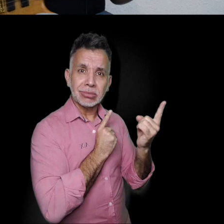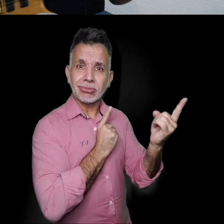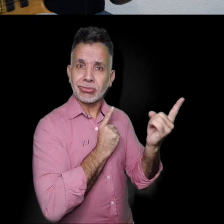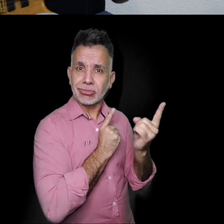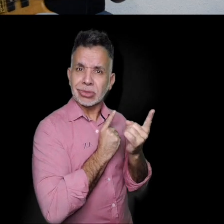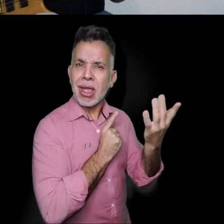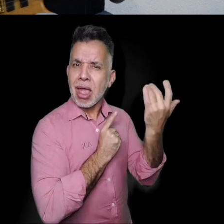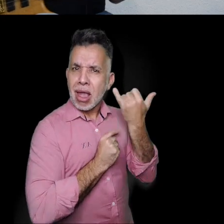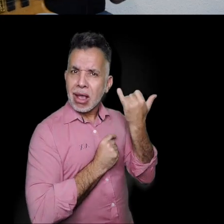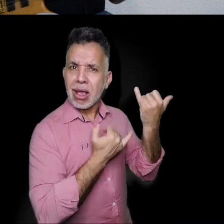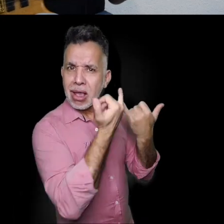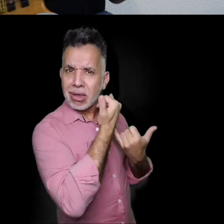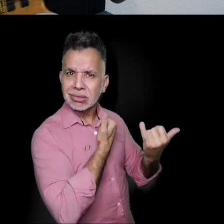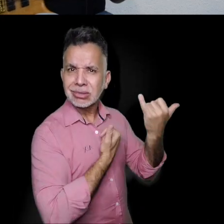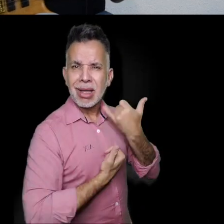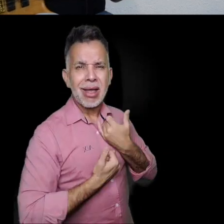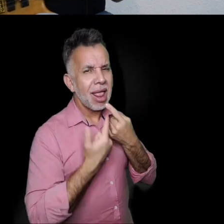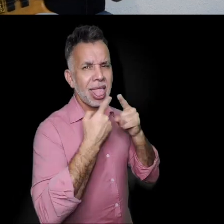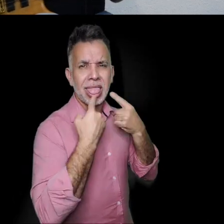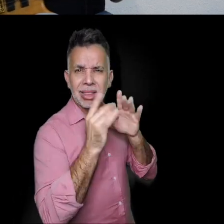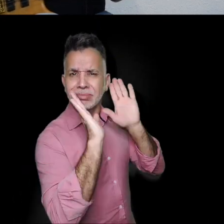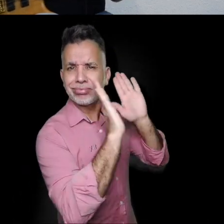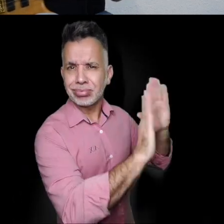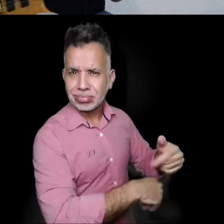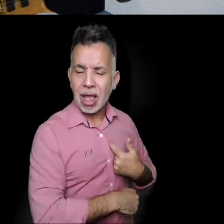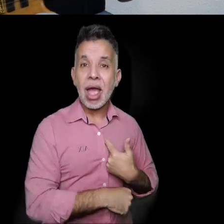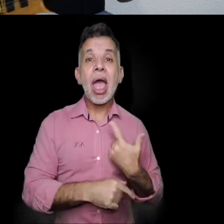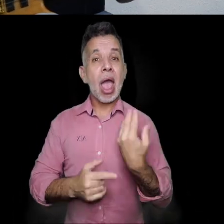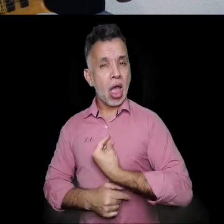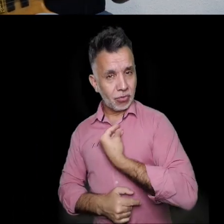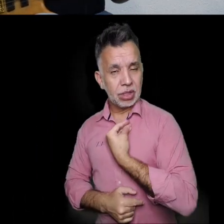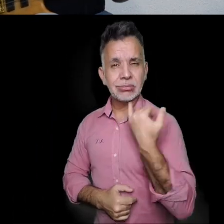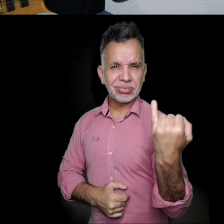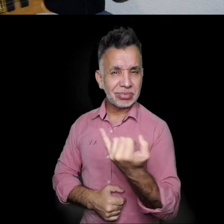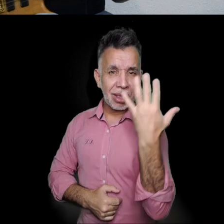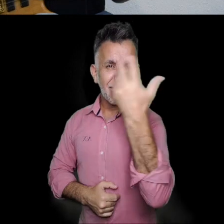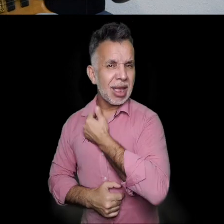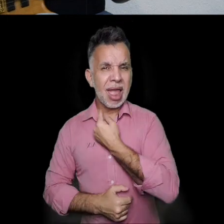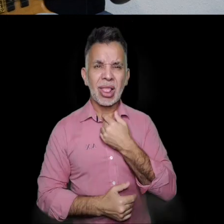Vem de lá comigo e ouve a ladainha que resolve o pranto.